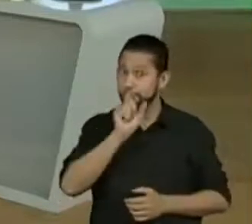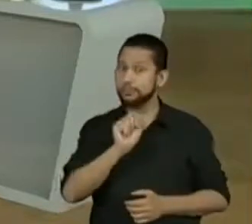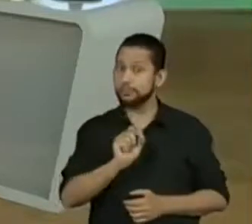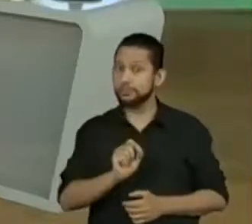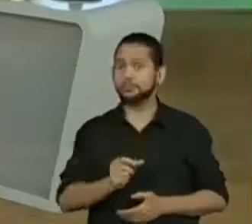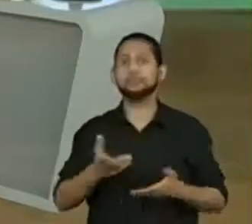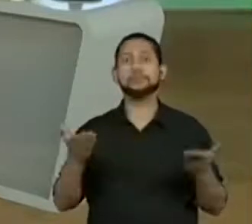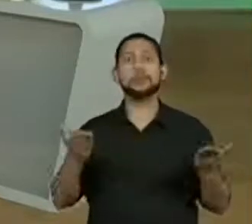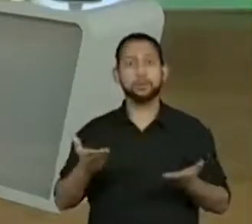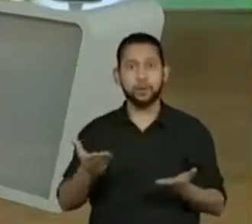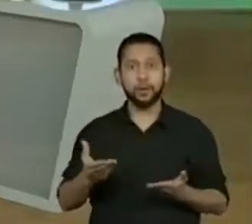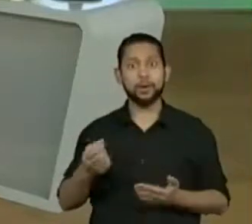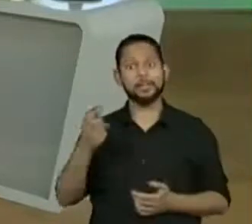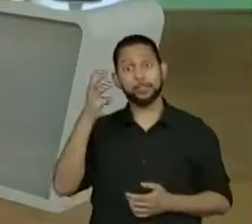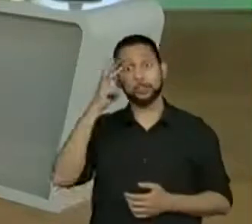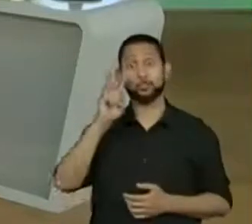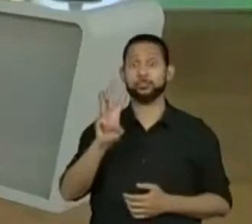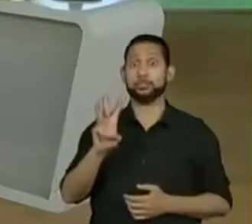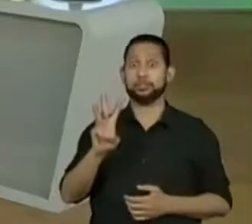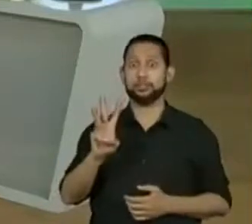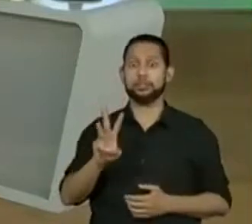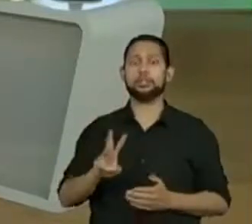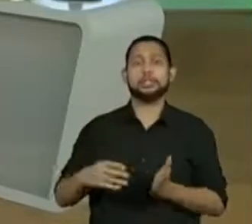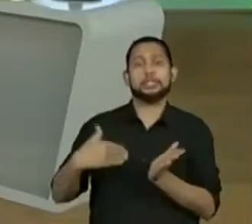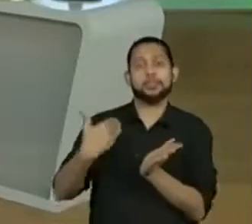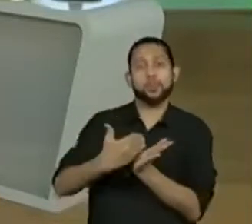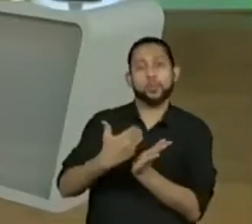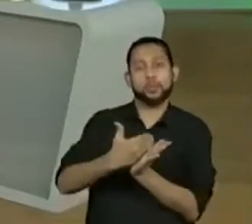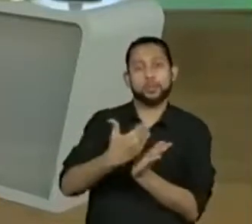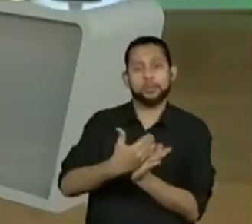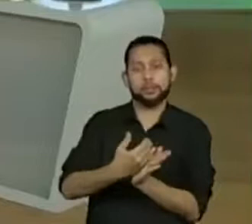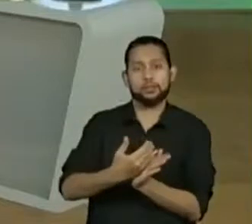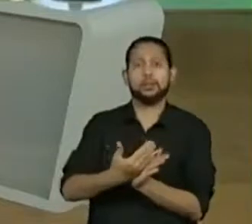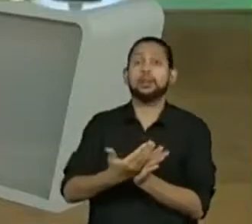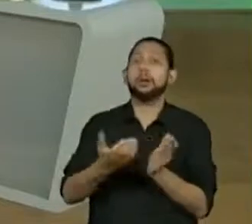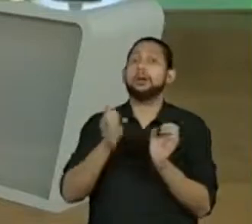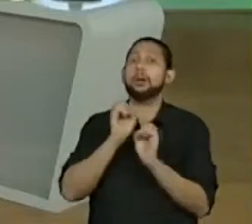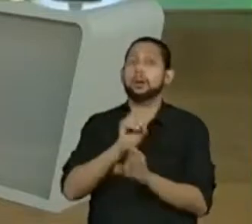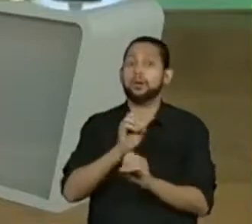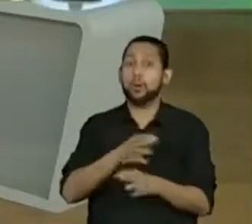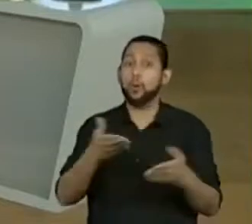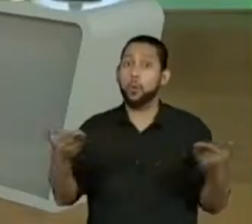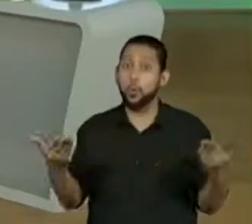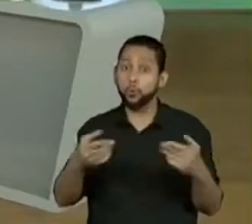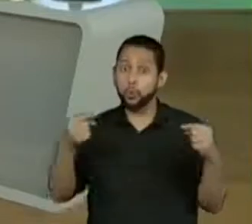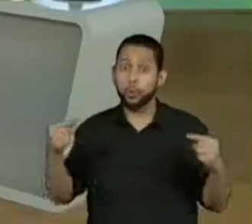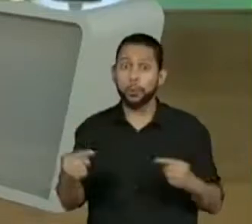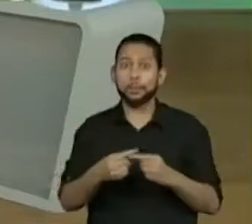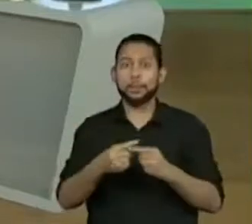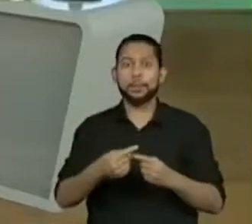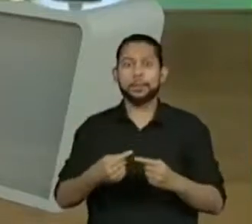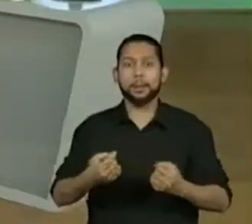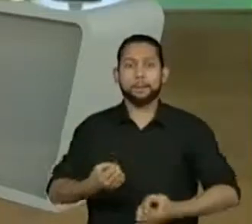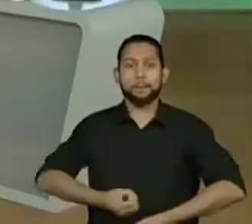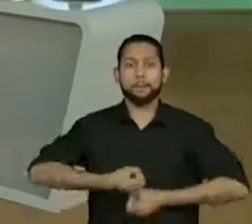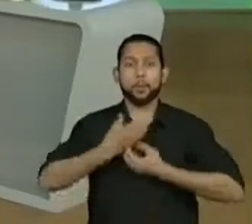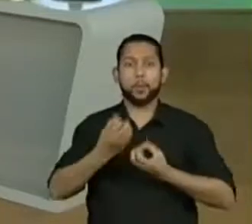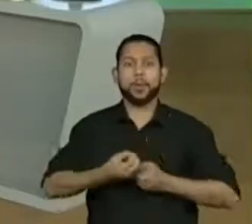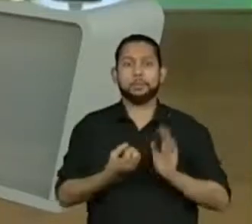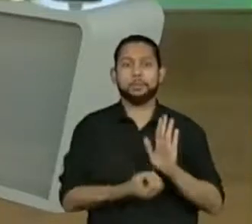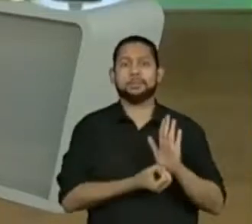estamos o nosso terceiro dia da sequência didática vamos ver poemas e realizaram um sarau